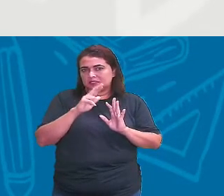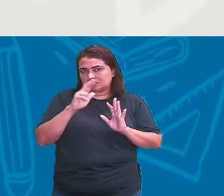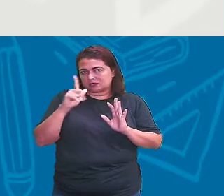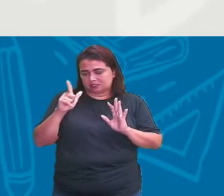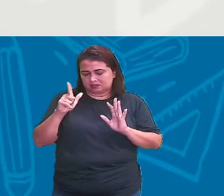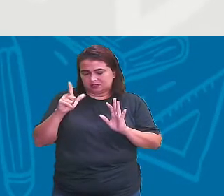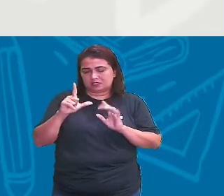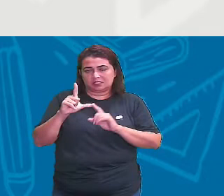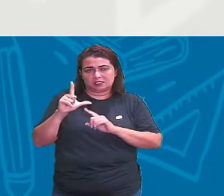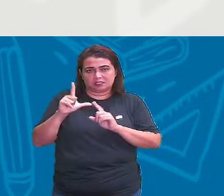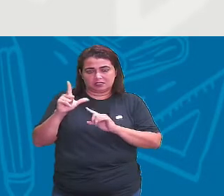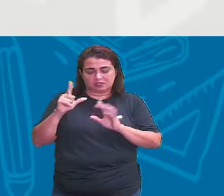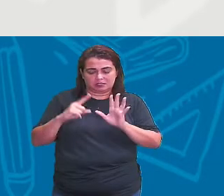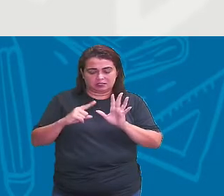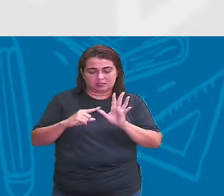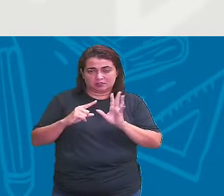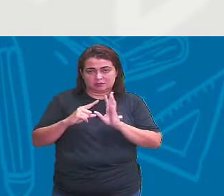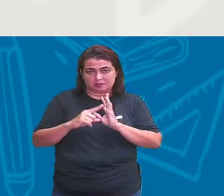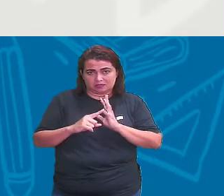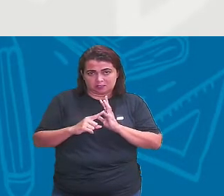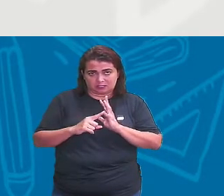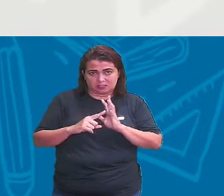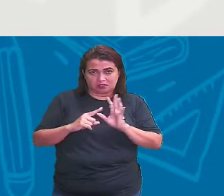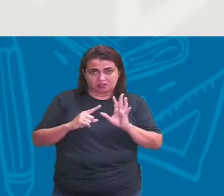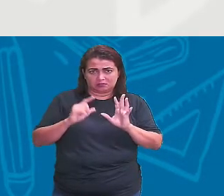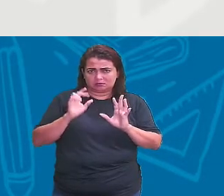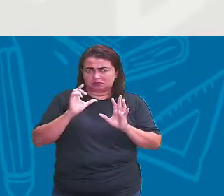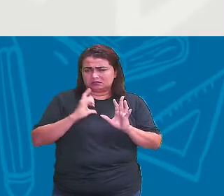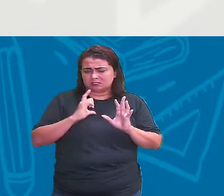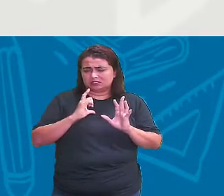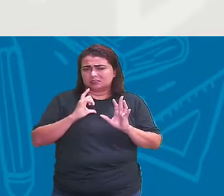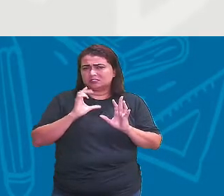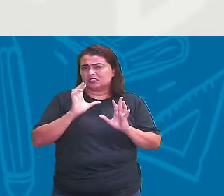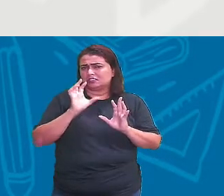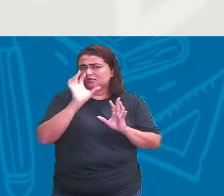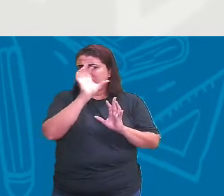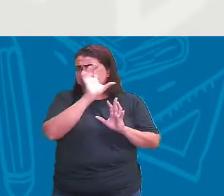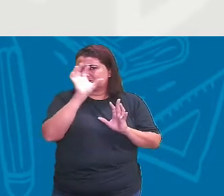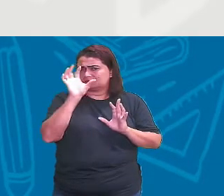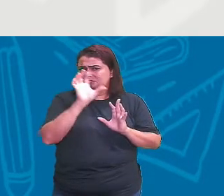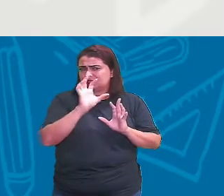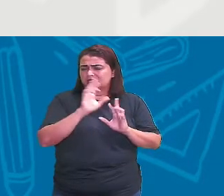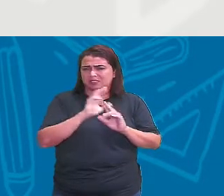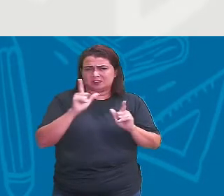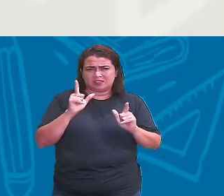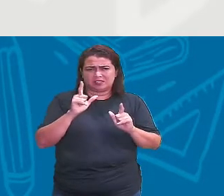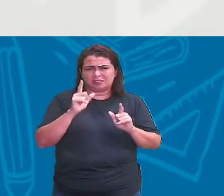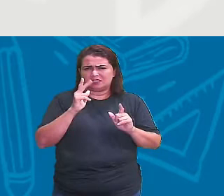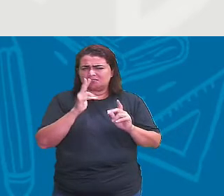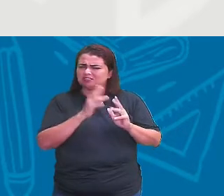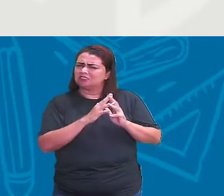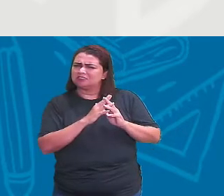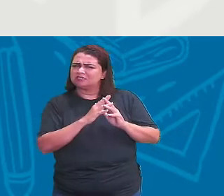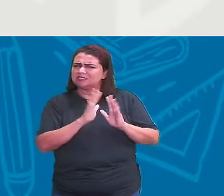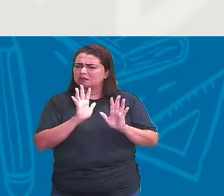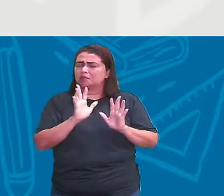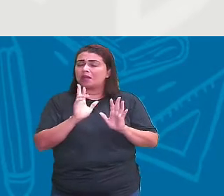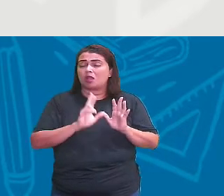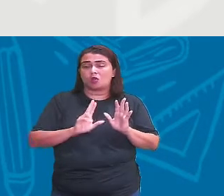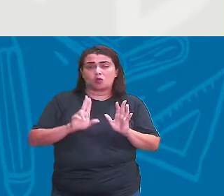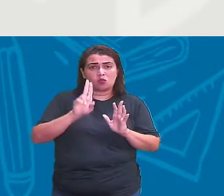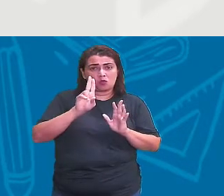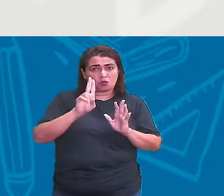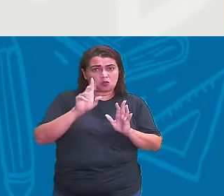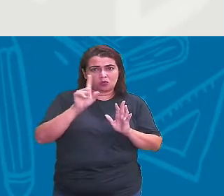a gente já viu, outras vogais que a gente já viu. Cada um é um jeito diferente e realmente confunde, mas a letra U não. A letra U, ela é